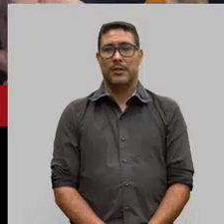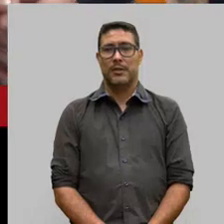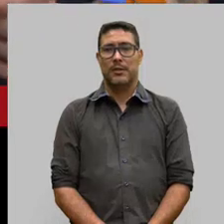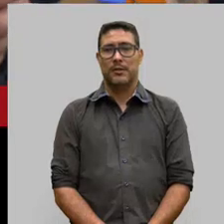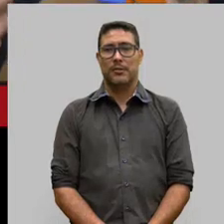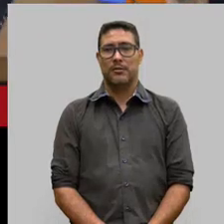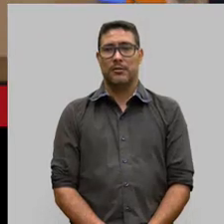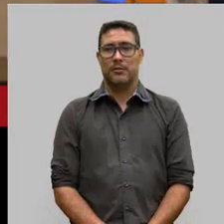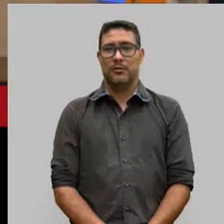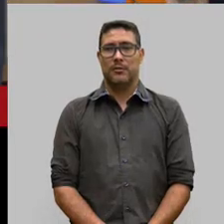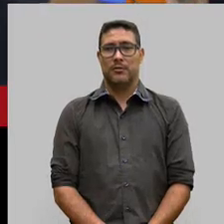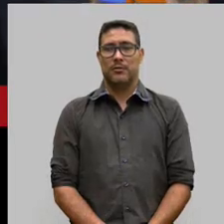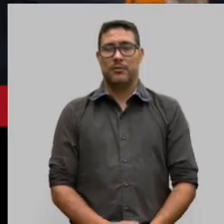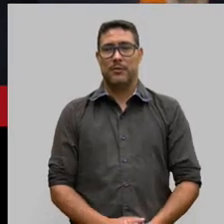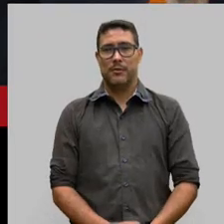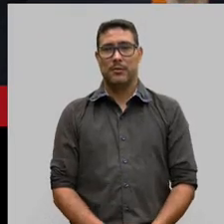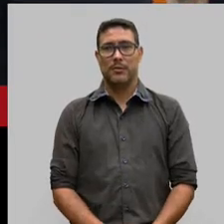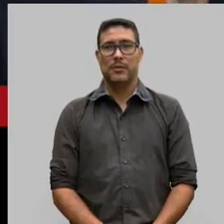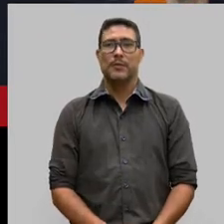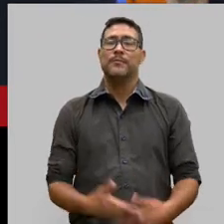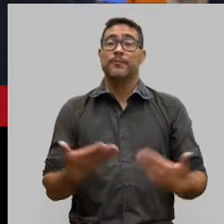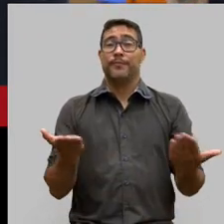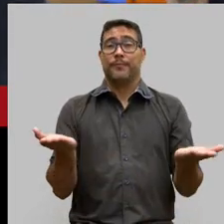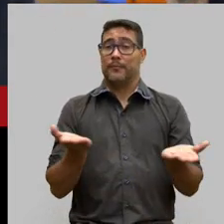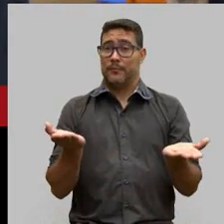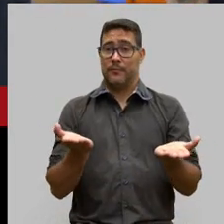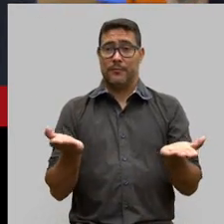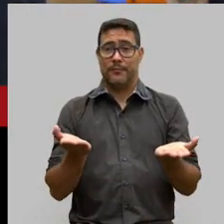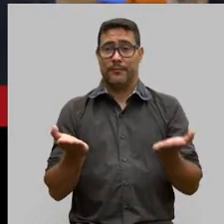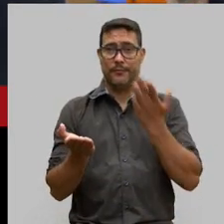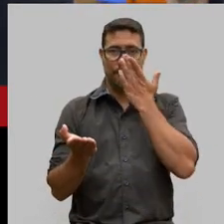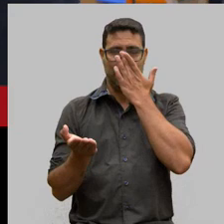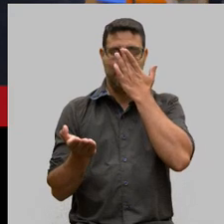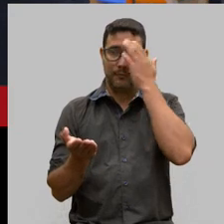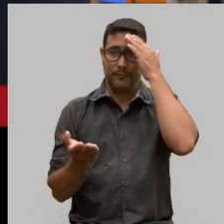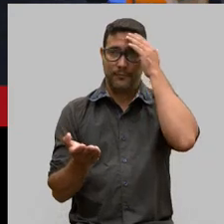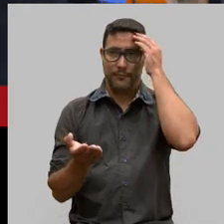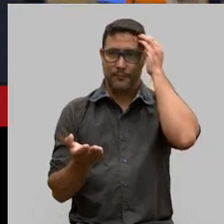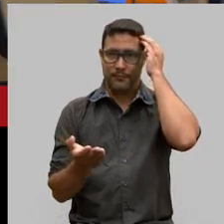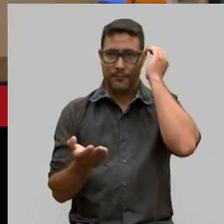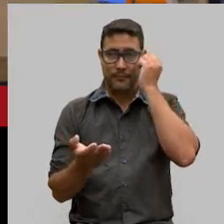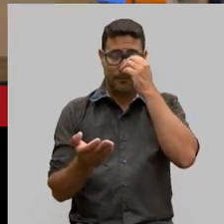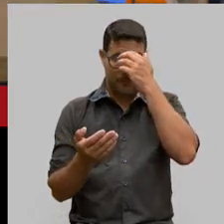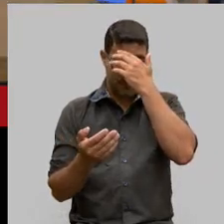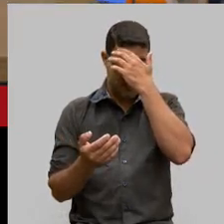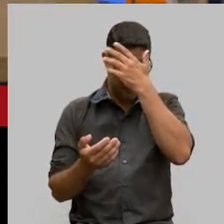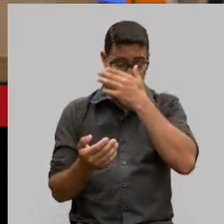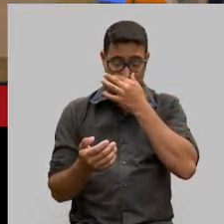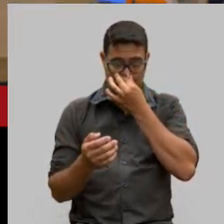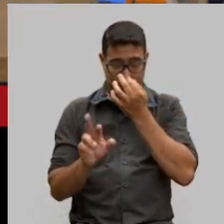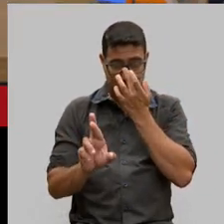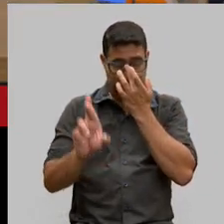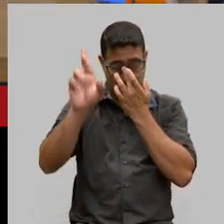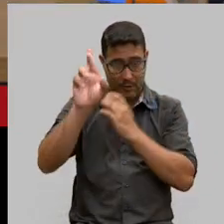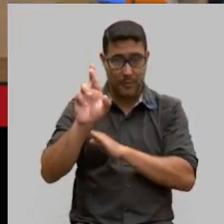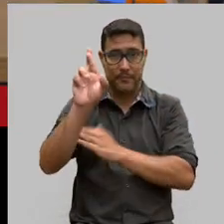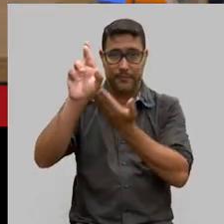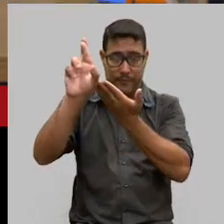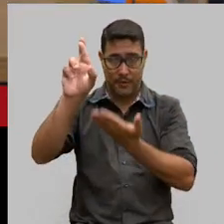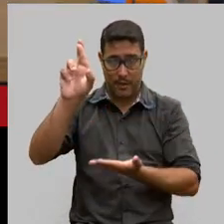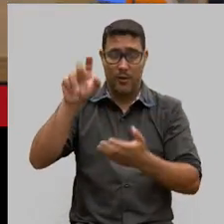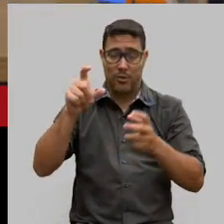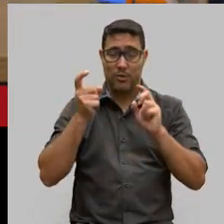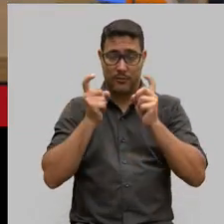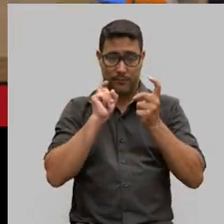todos então eu passo a palavra agora o realmente o autor máximo aqui da nossa audiência